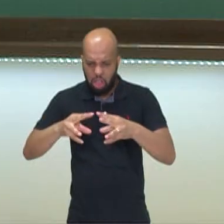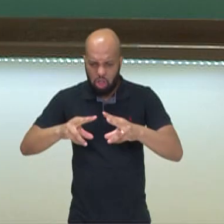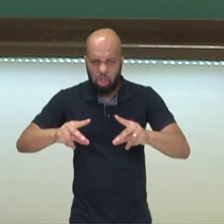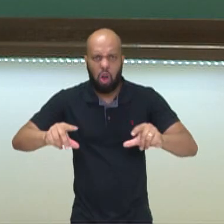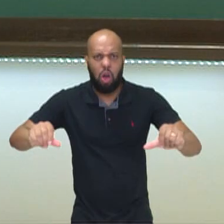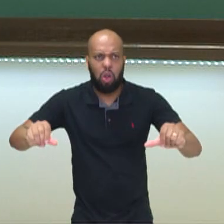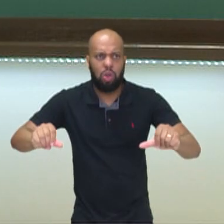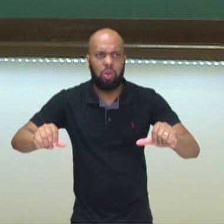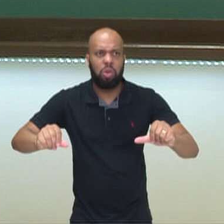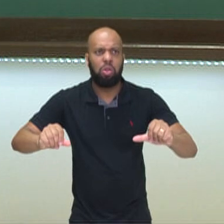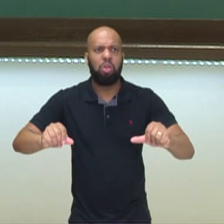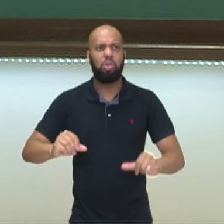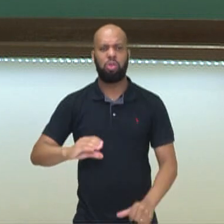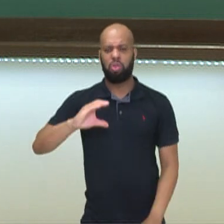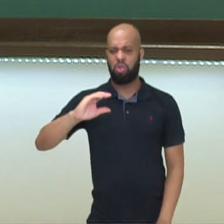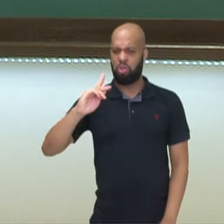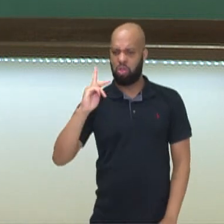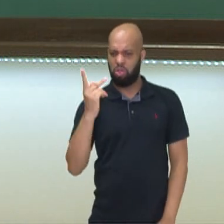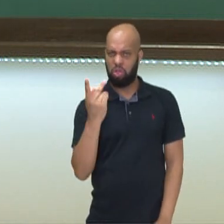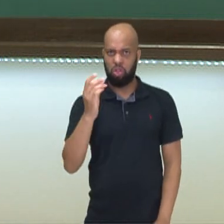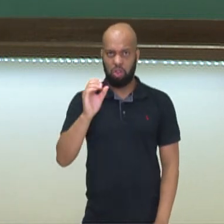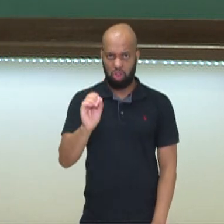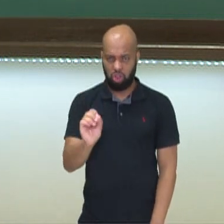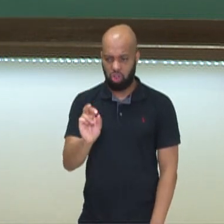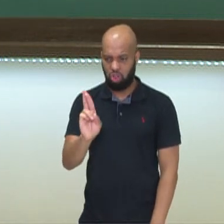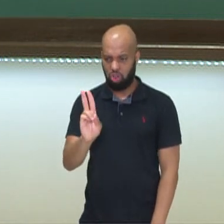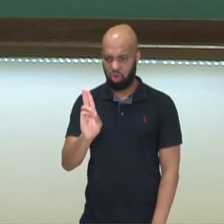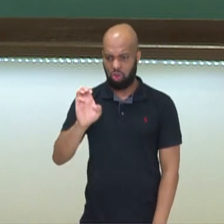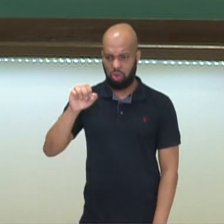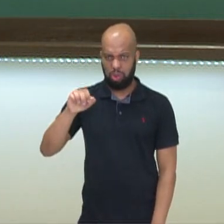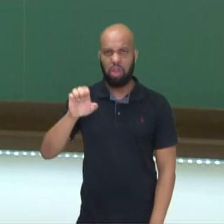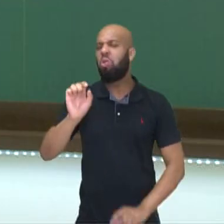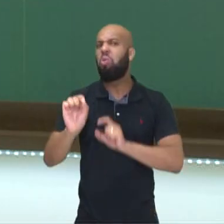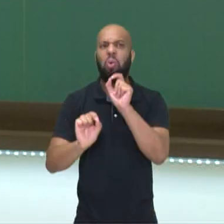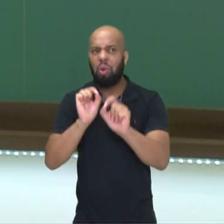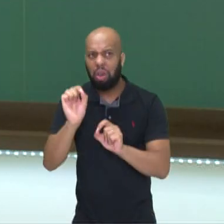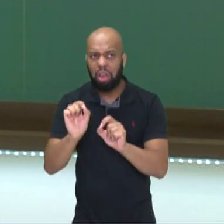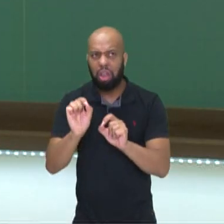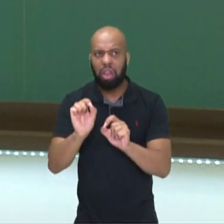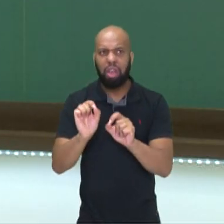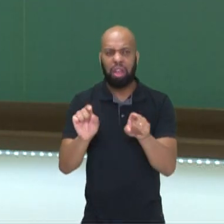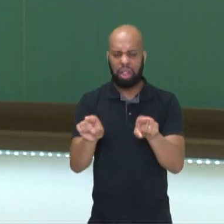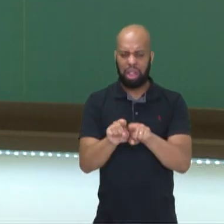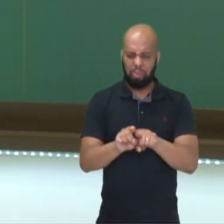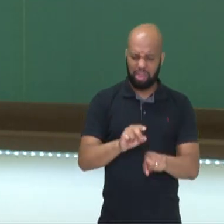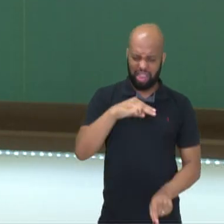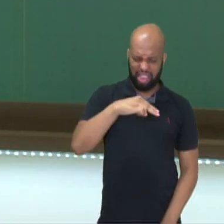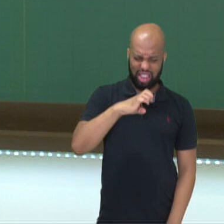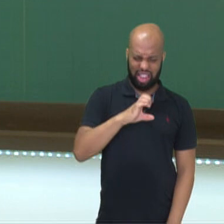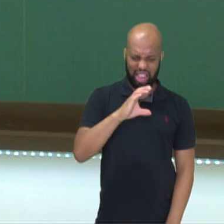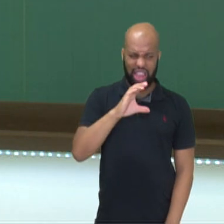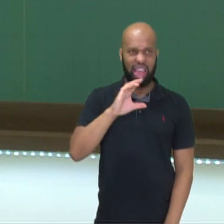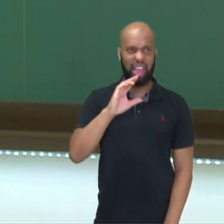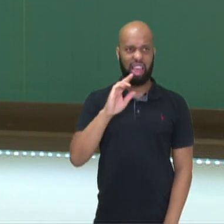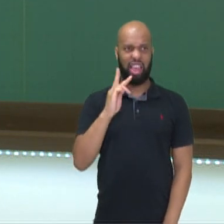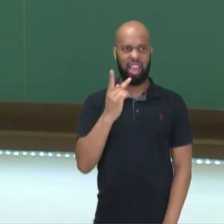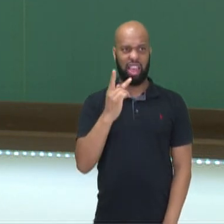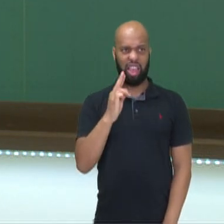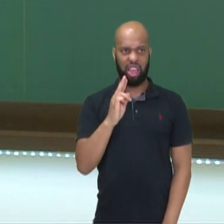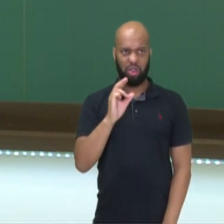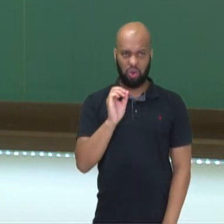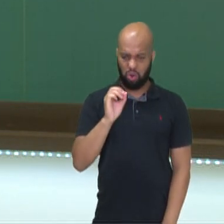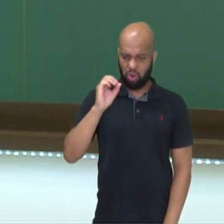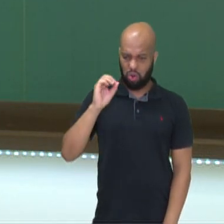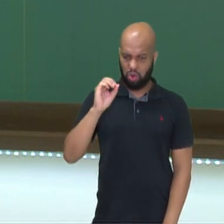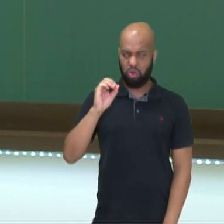É chorume, você sabe me dizer? E necrochorume, para, professora! Tá me falando um monte de